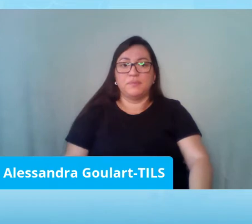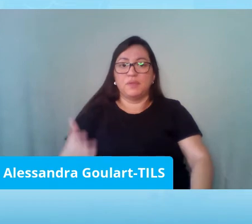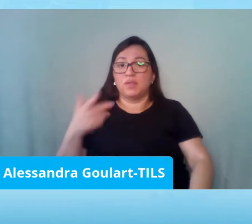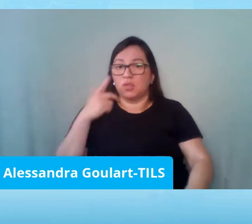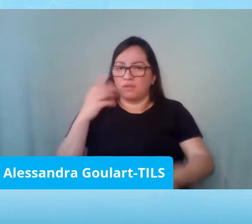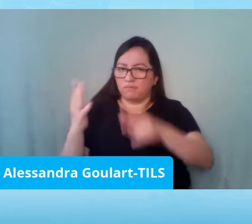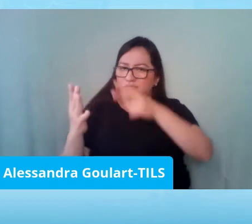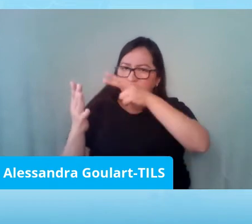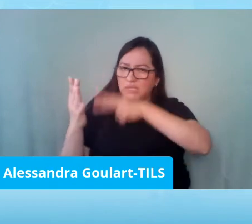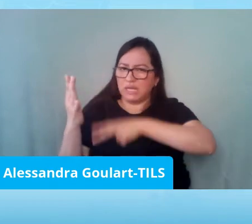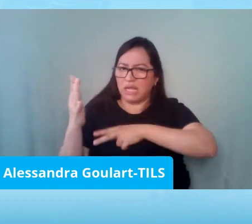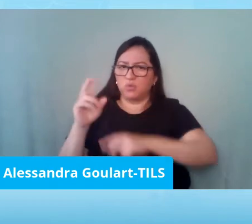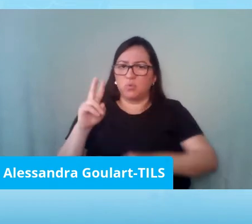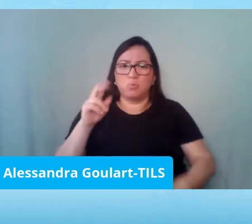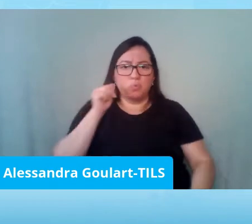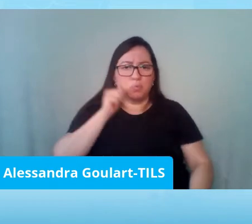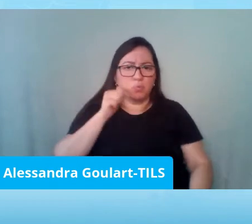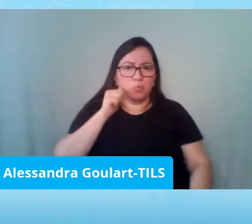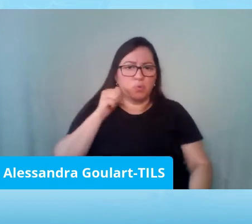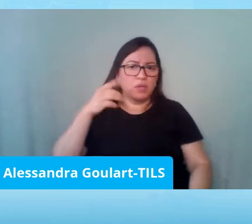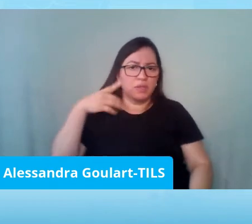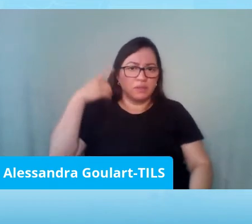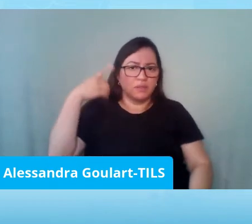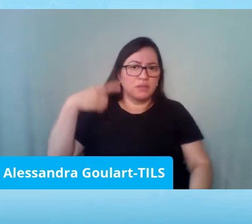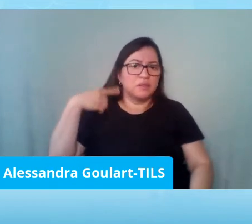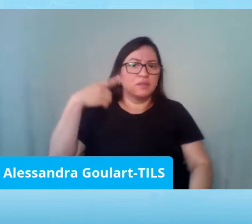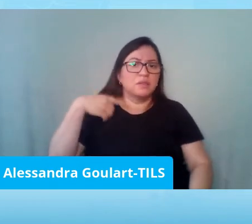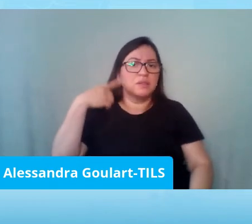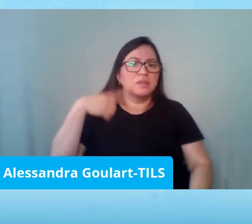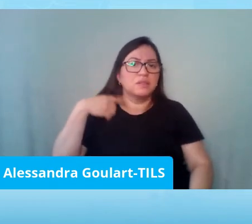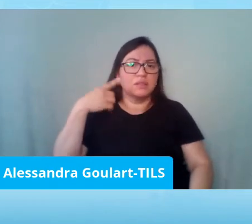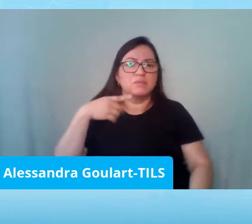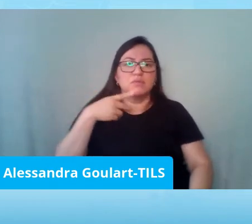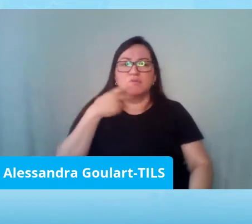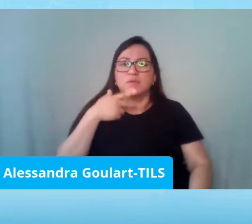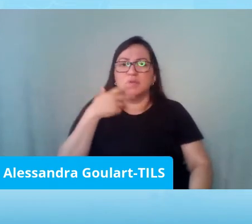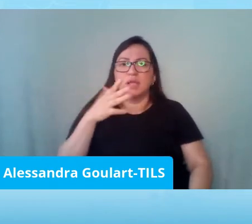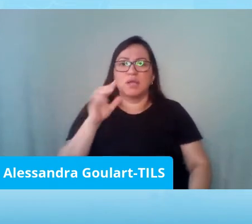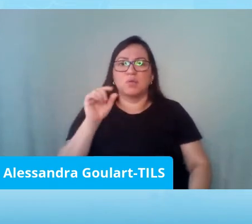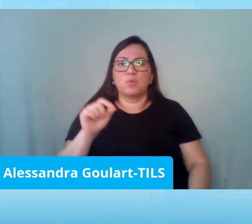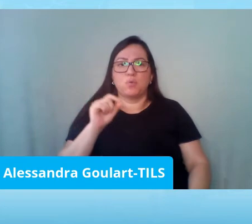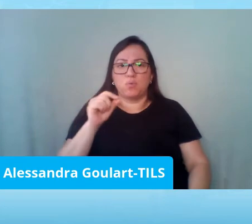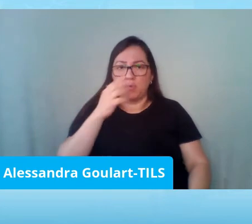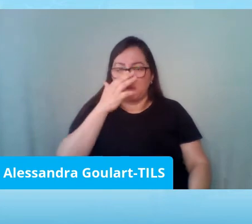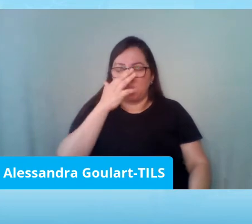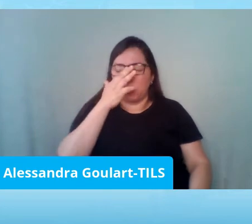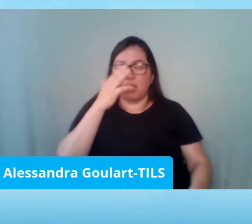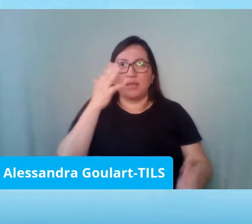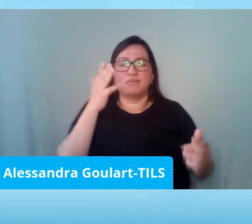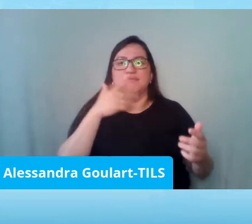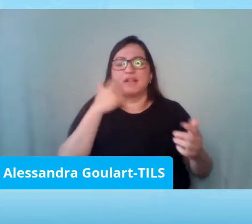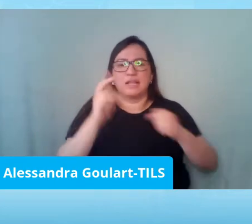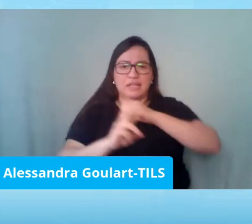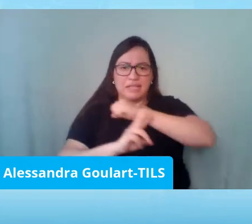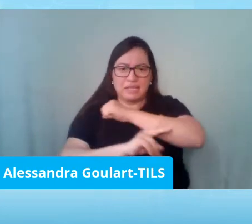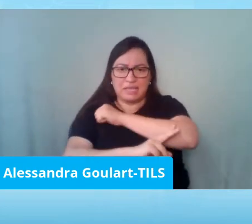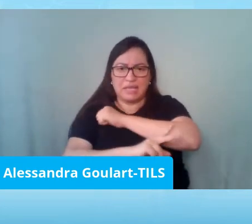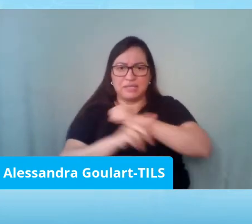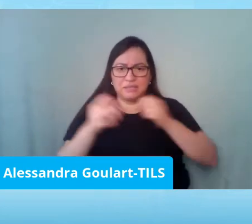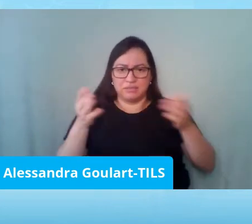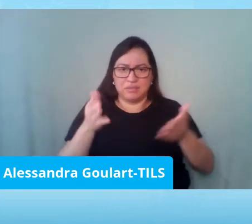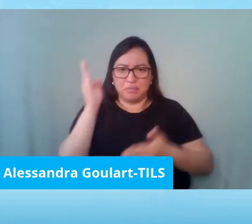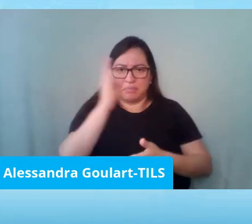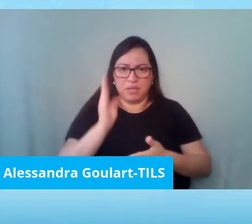nomes, mas ela colocando que falar de raça no Brasil ela não pode ser um recorte, ele tem que ser obrigatório.